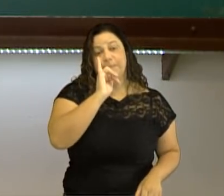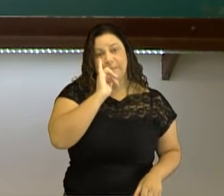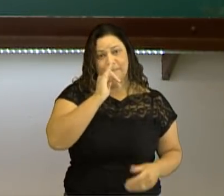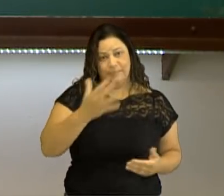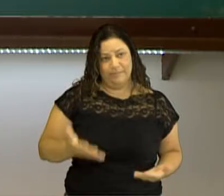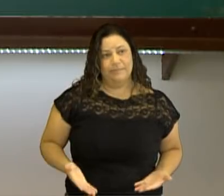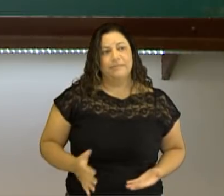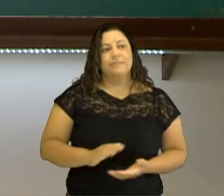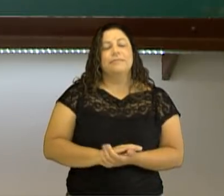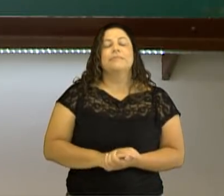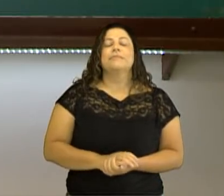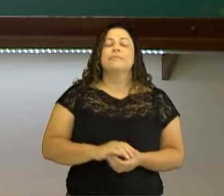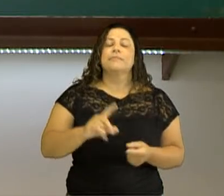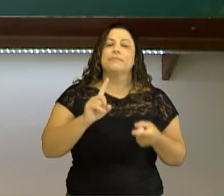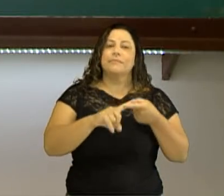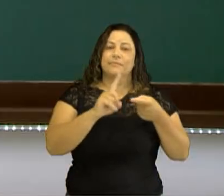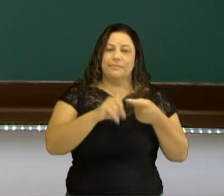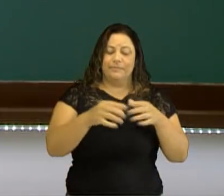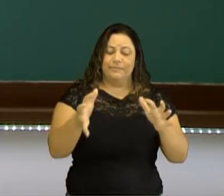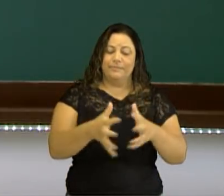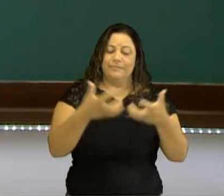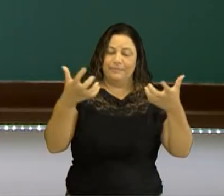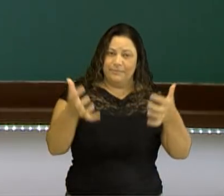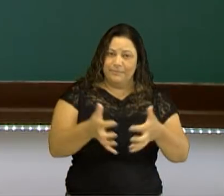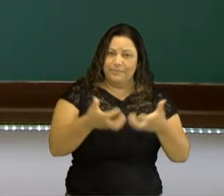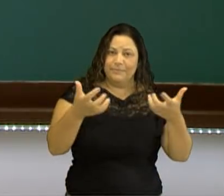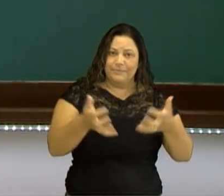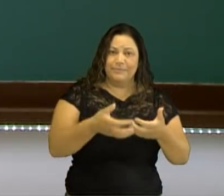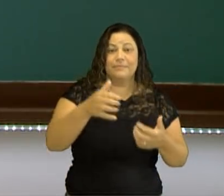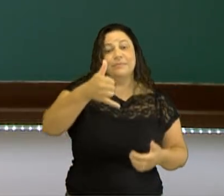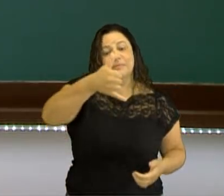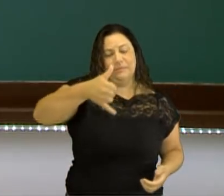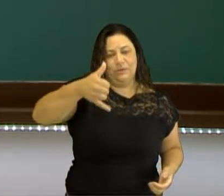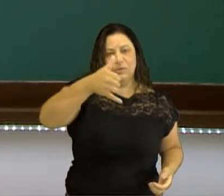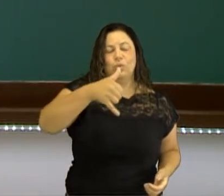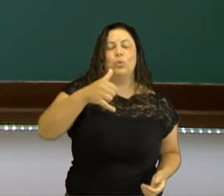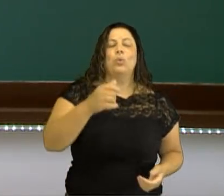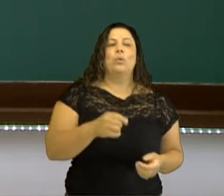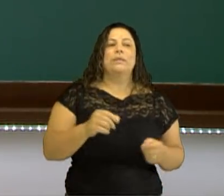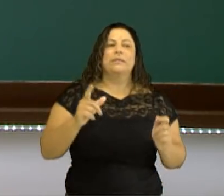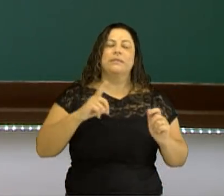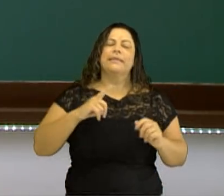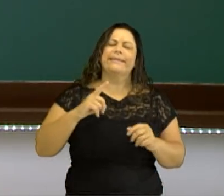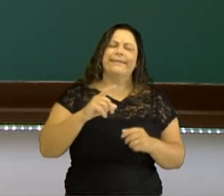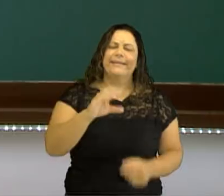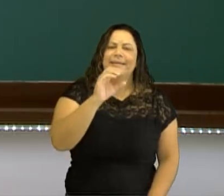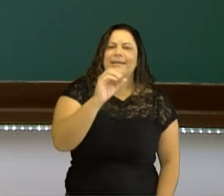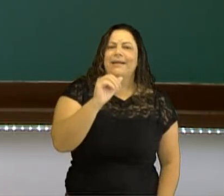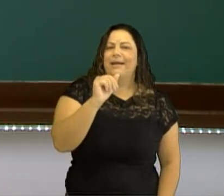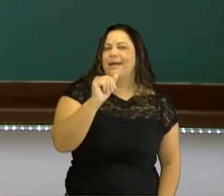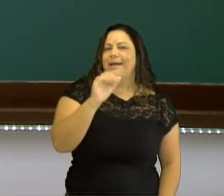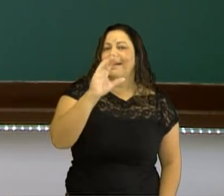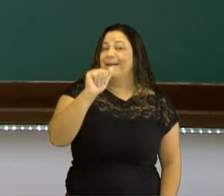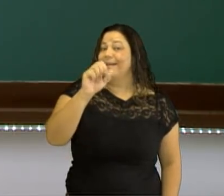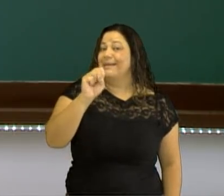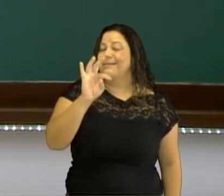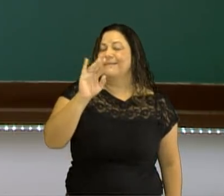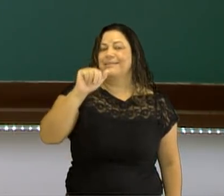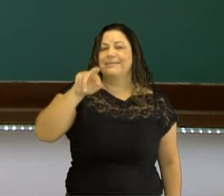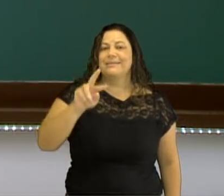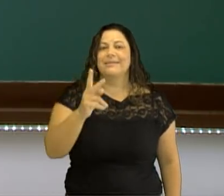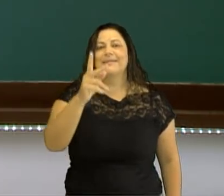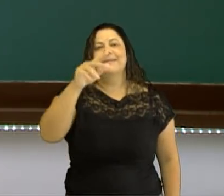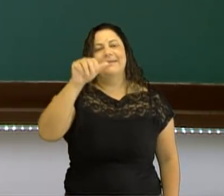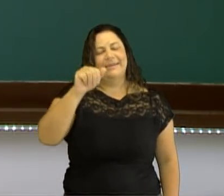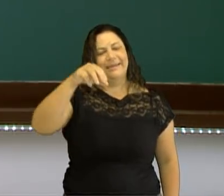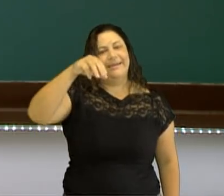exemplos. Fontes de origem vegetal. As oleaginosas como um todo, castanhas, amêndoas, amendoim, nozes, tá?